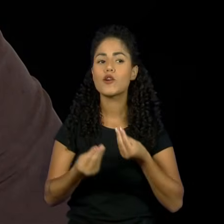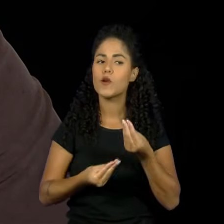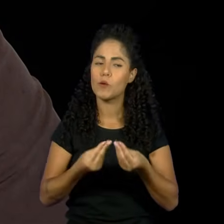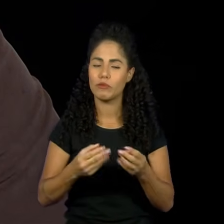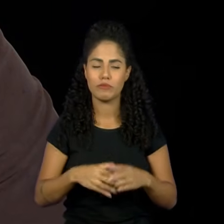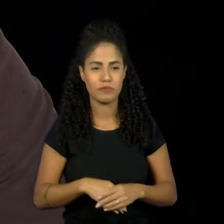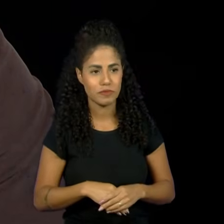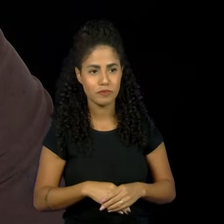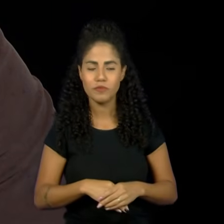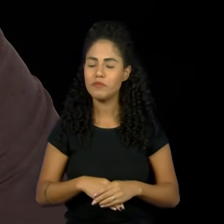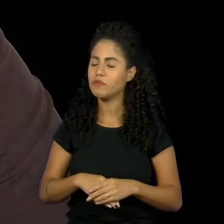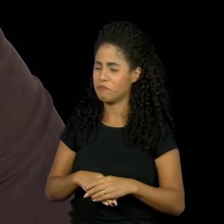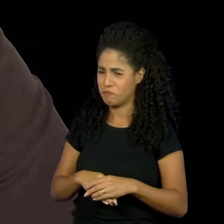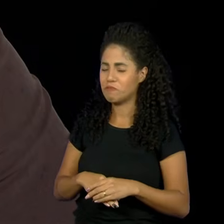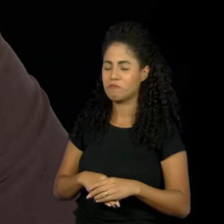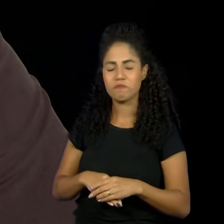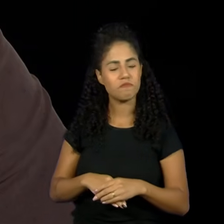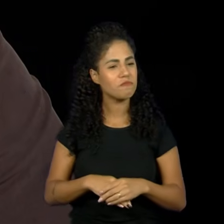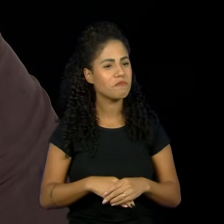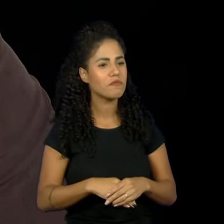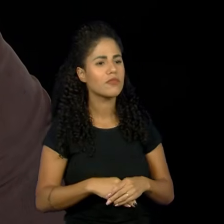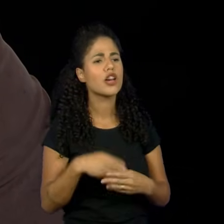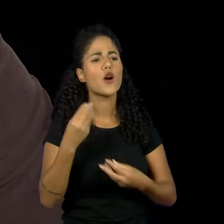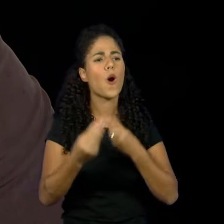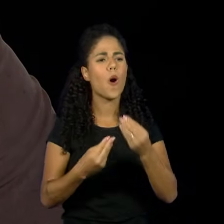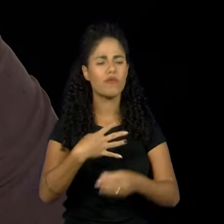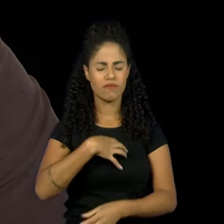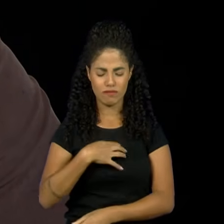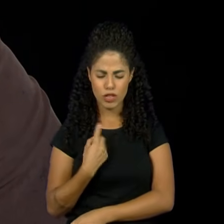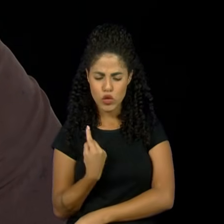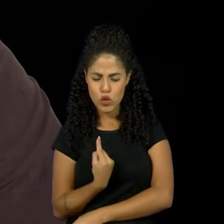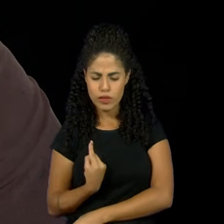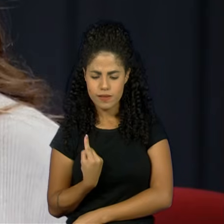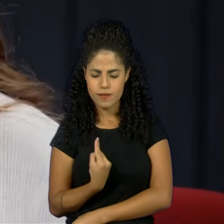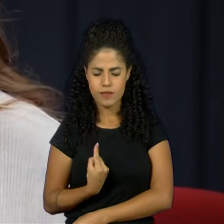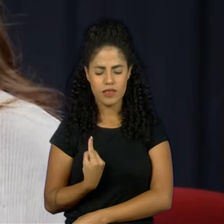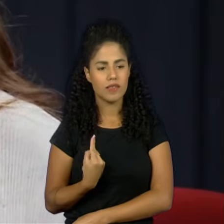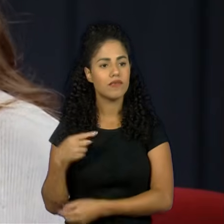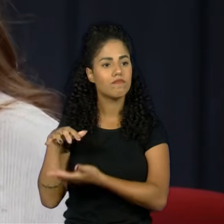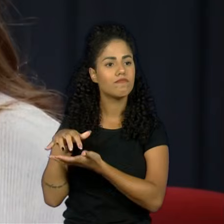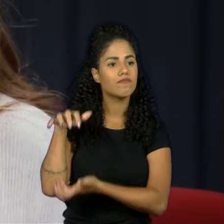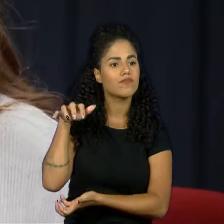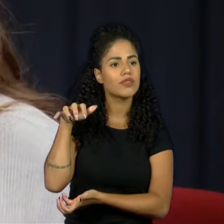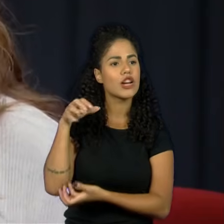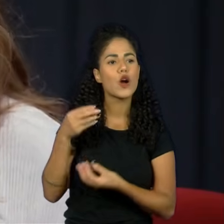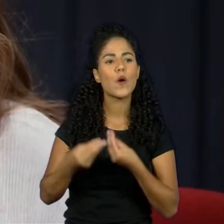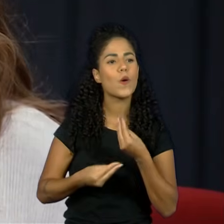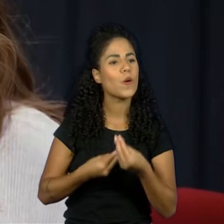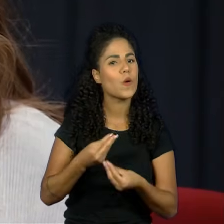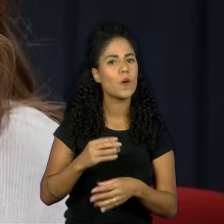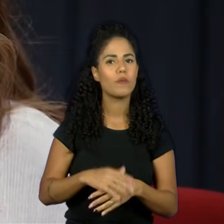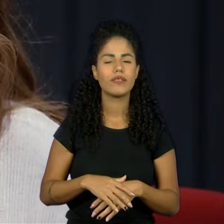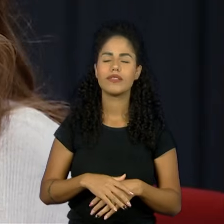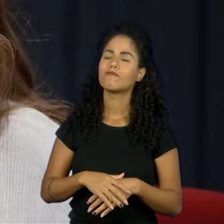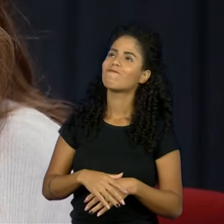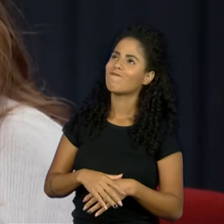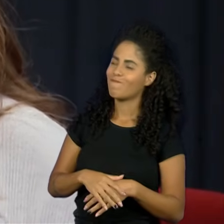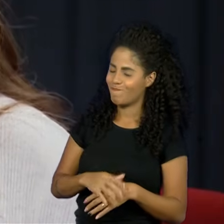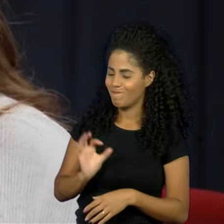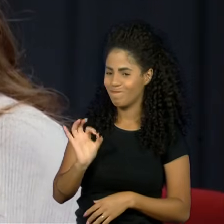Vamos lá. Como lidar com a solidão na velhice? Essa é a mais ardida de